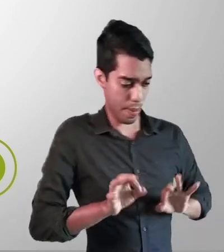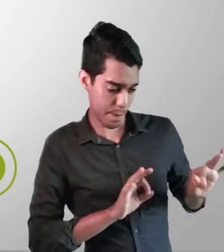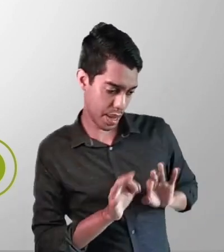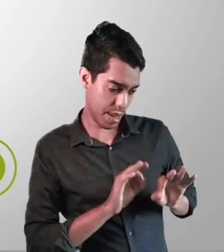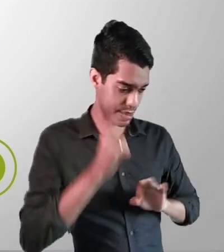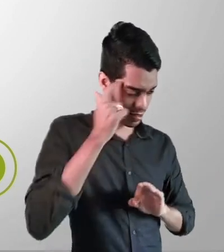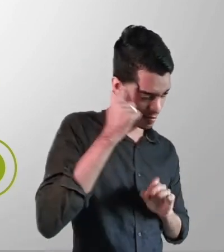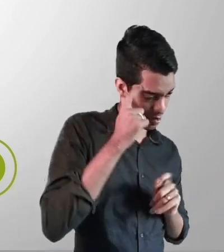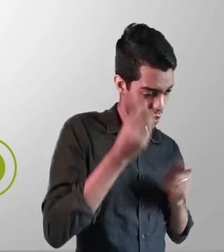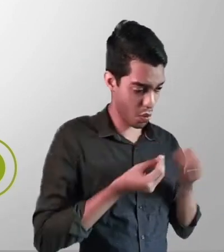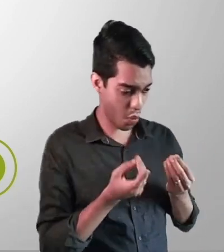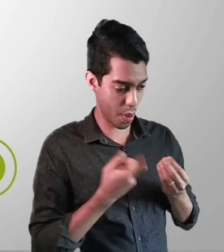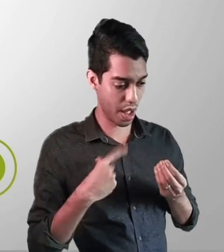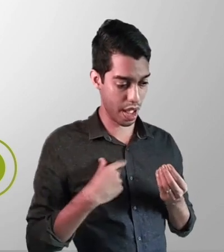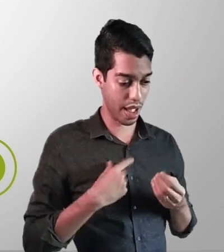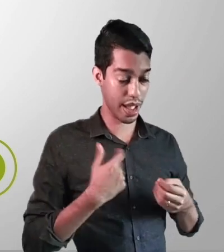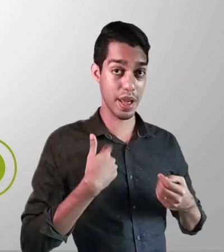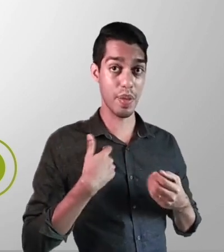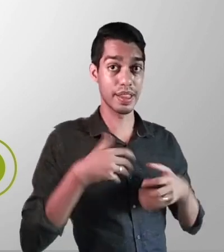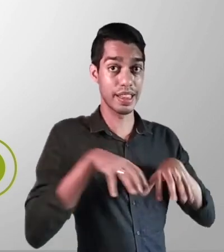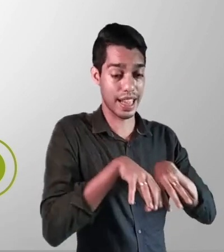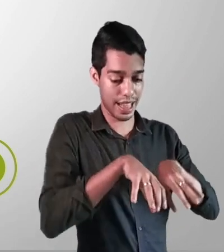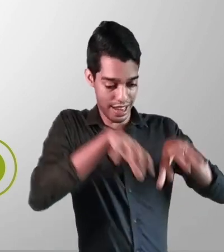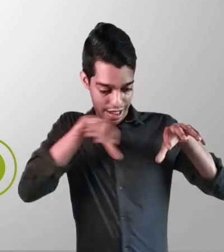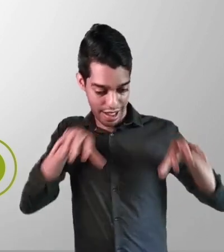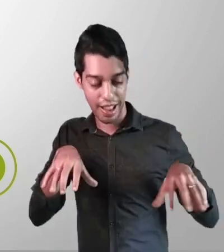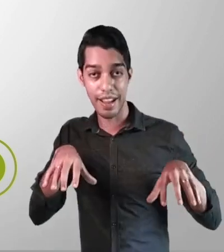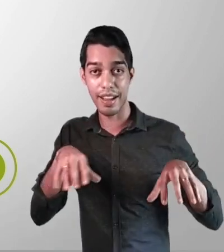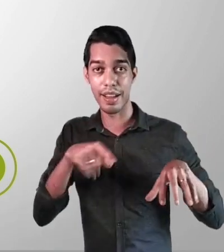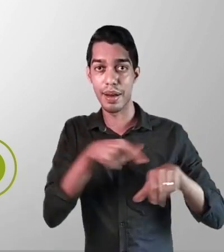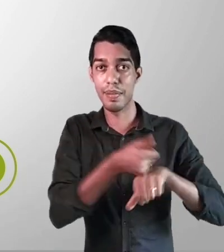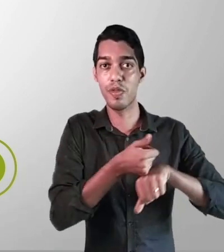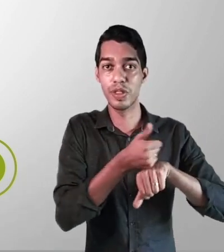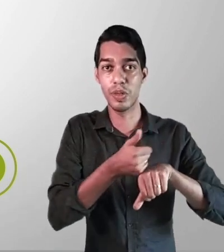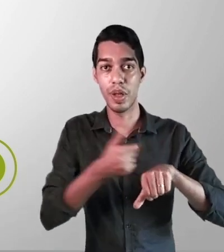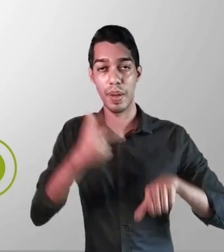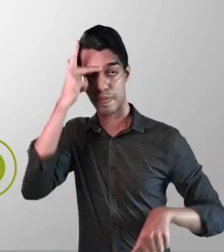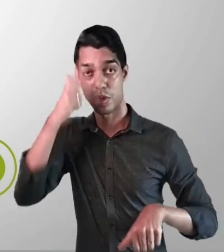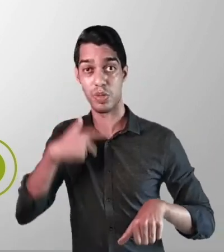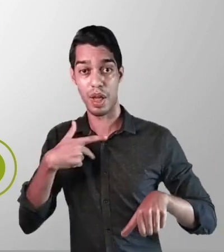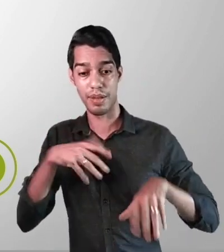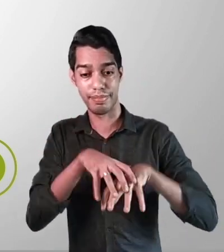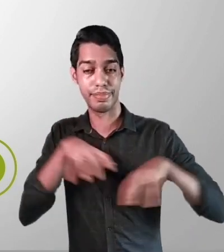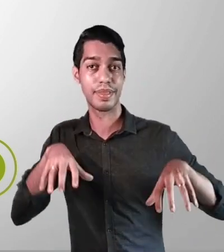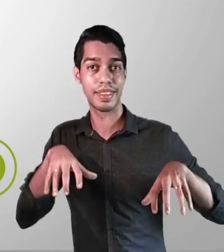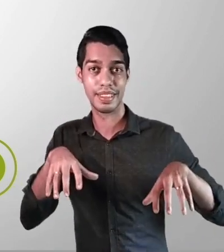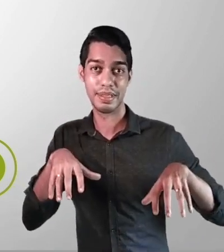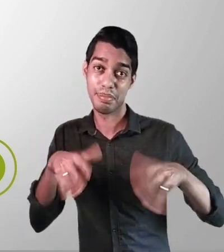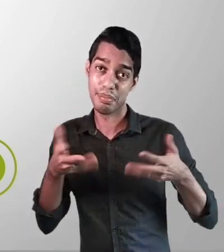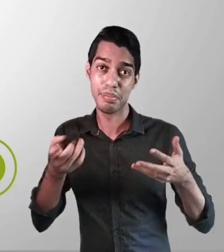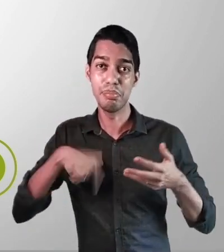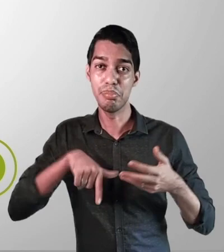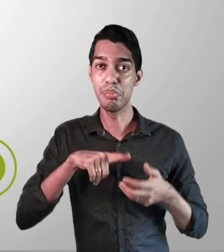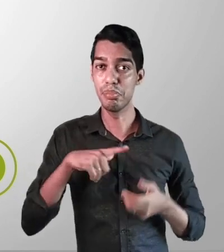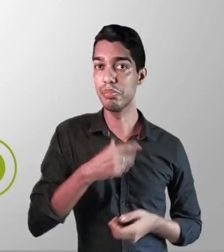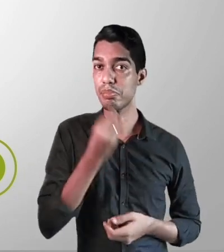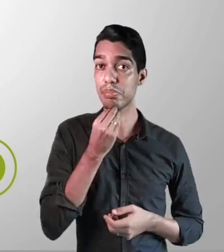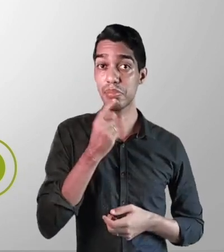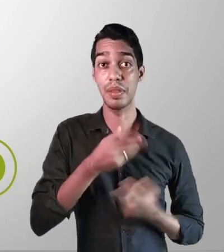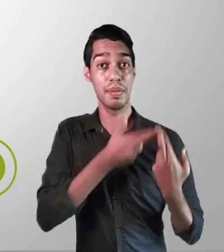por exemplo, segregar a sua vida pessoal da sua vida profissional. Isso é apenas um exemplo de quanto que nós temos de oportunidade e também